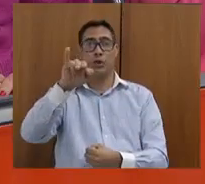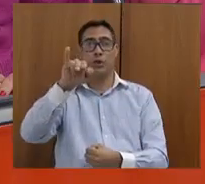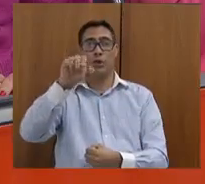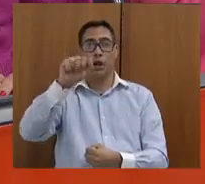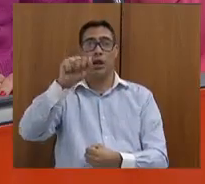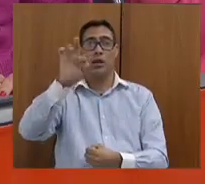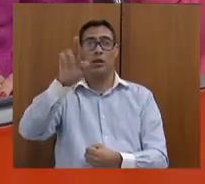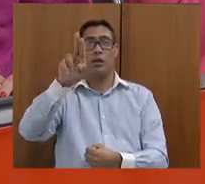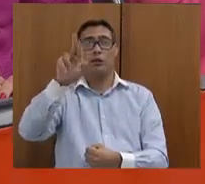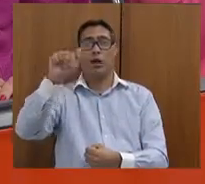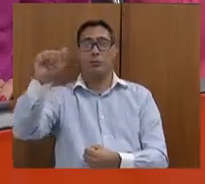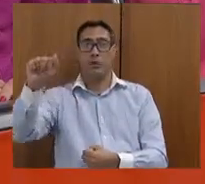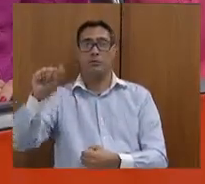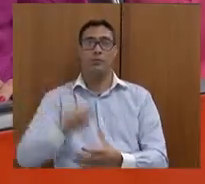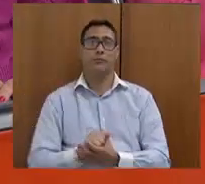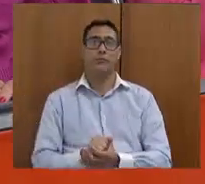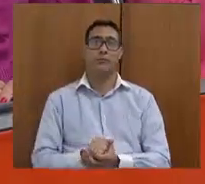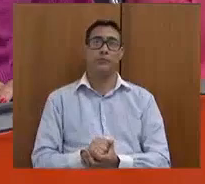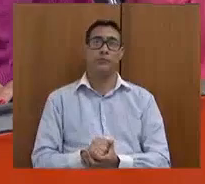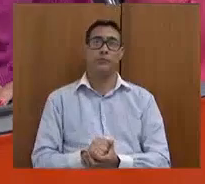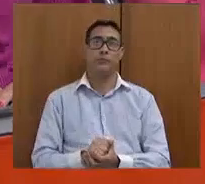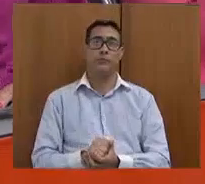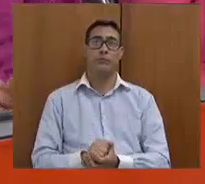tá bom obrigado obrigado